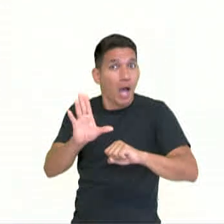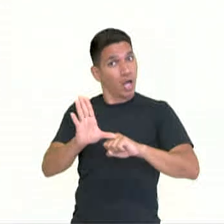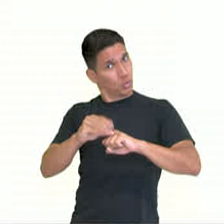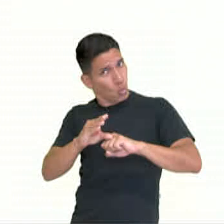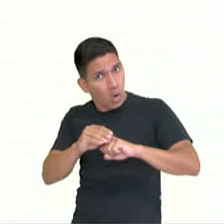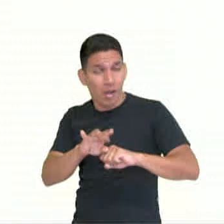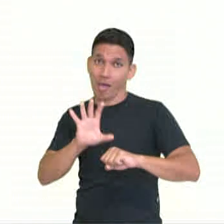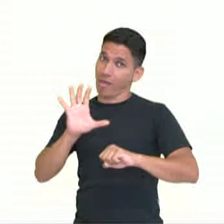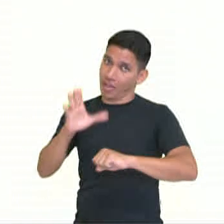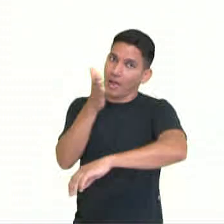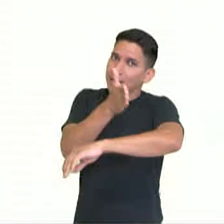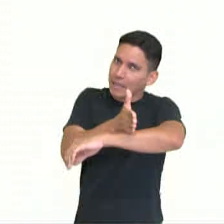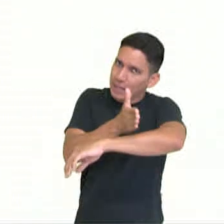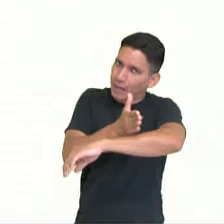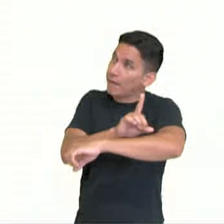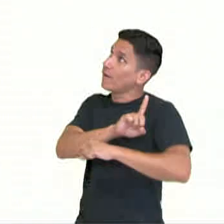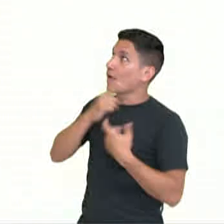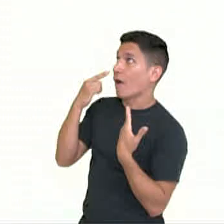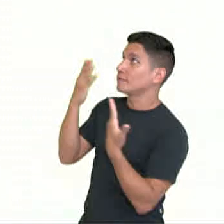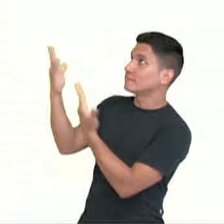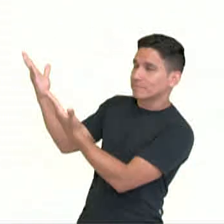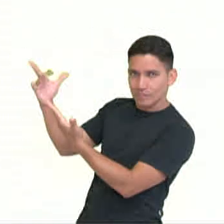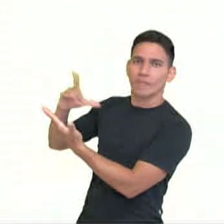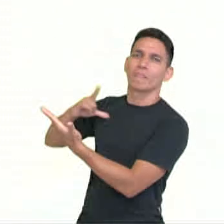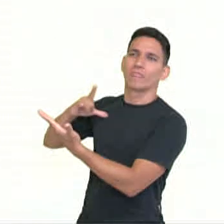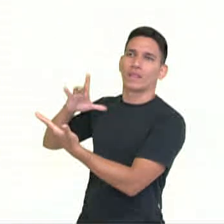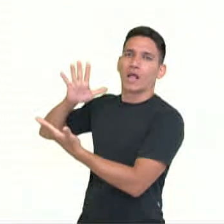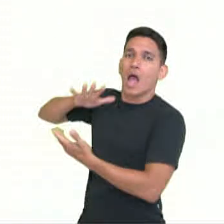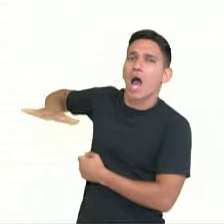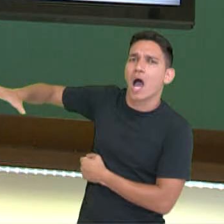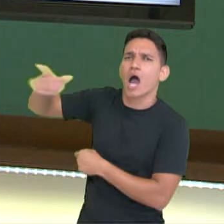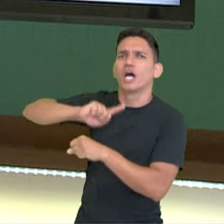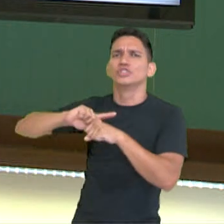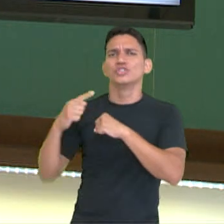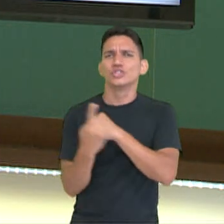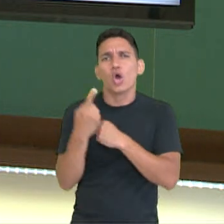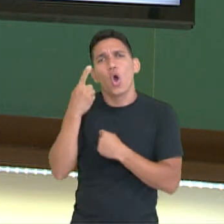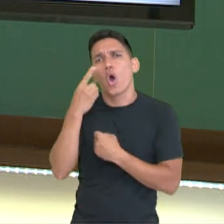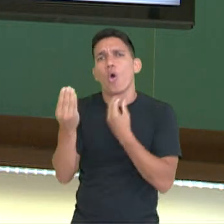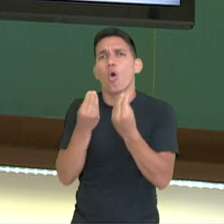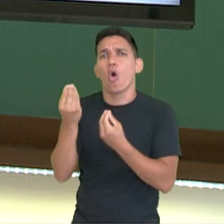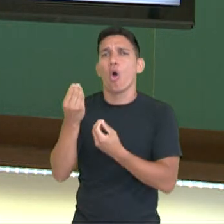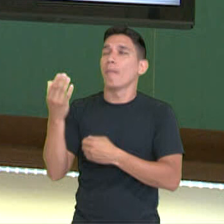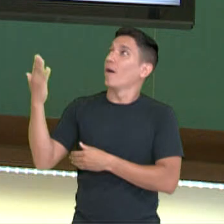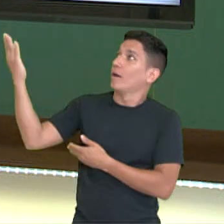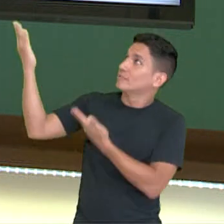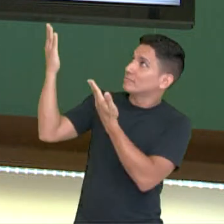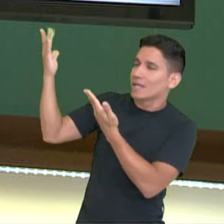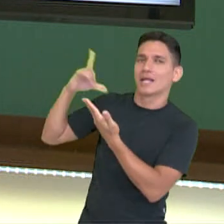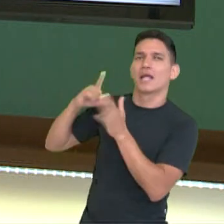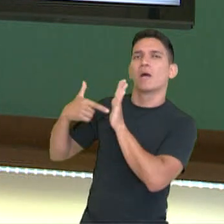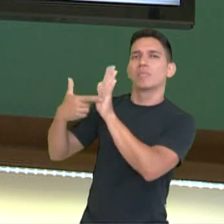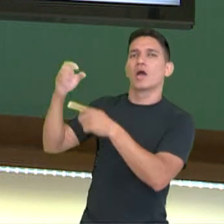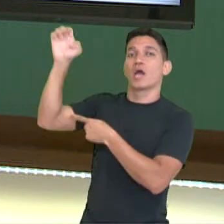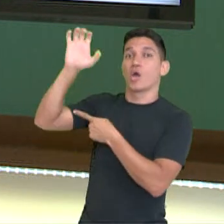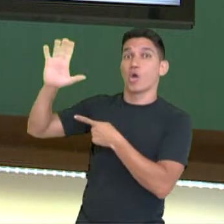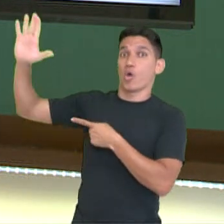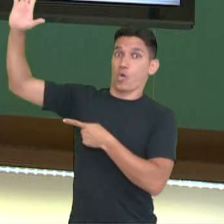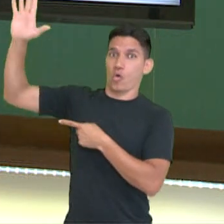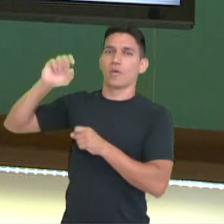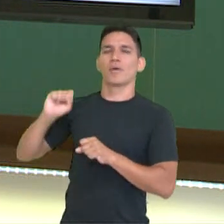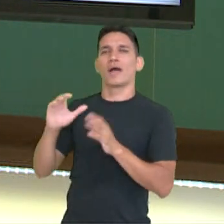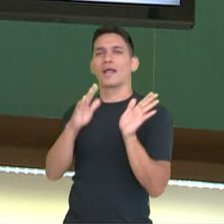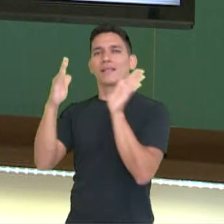no final da Idade Média está aqui neste mapa. Então você tem do lado esquerdo a Europa, aqui mais acima, do